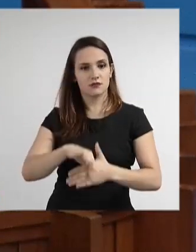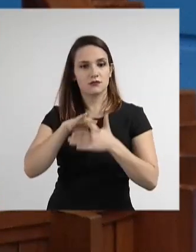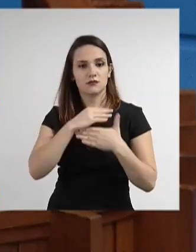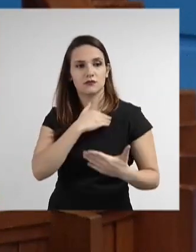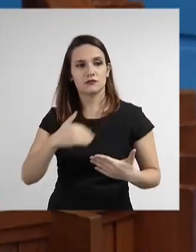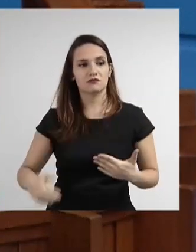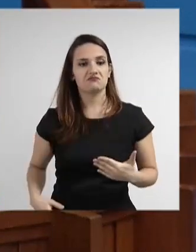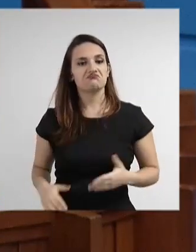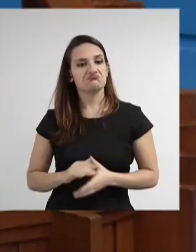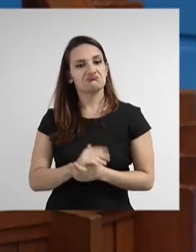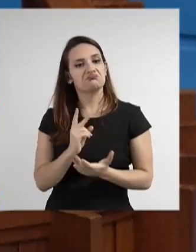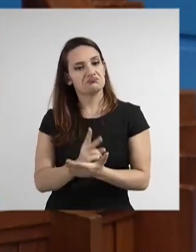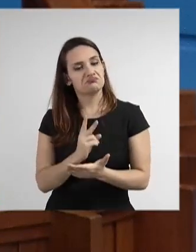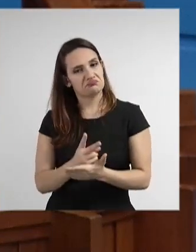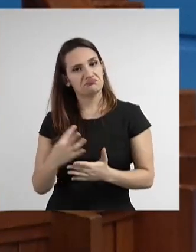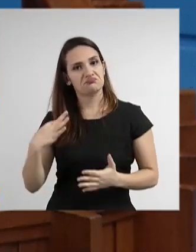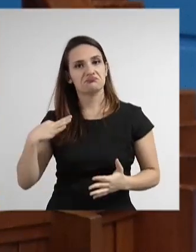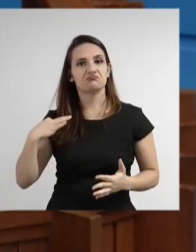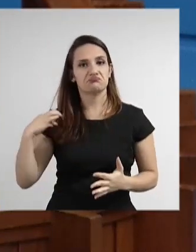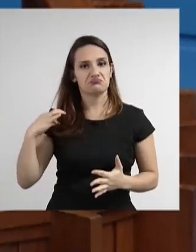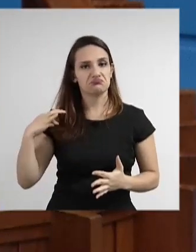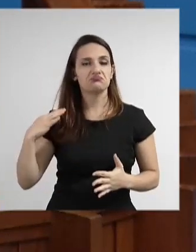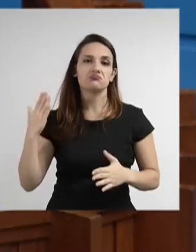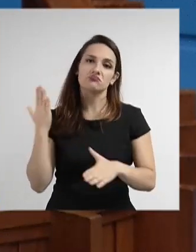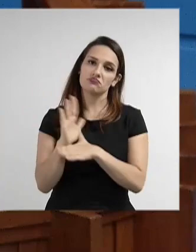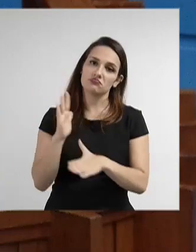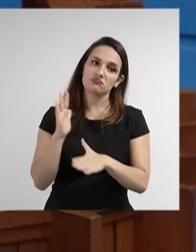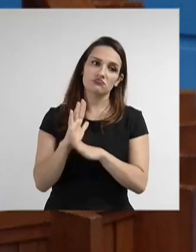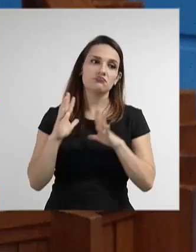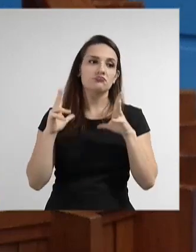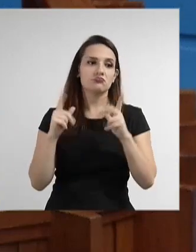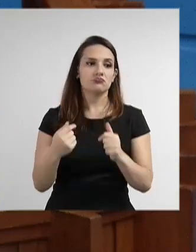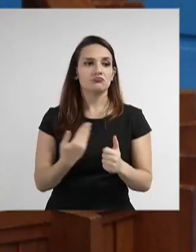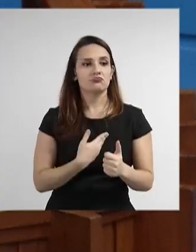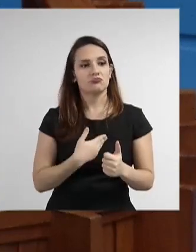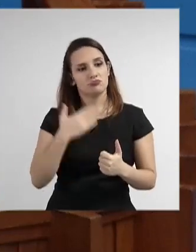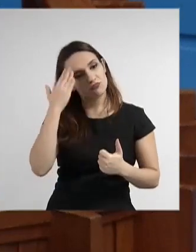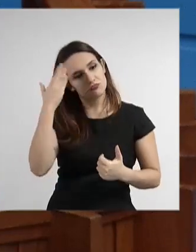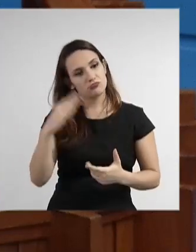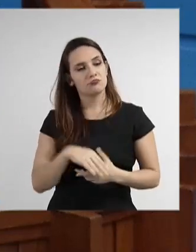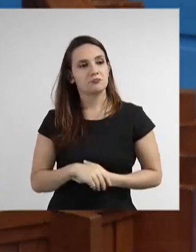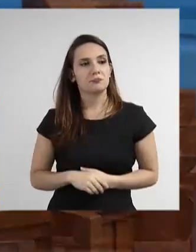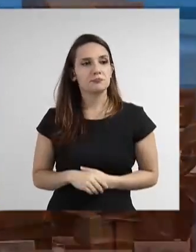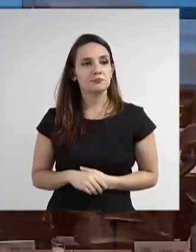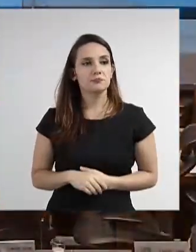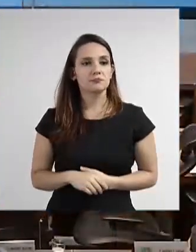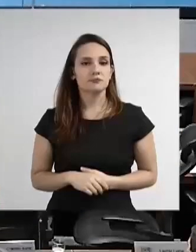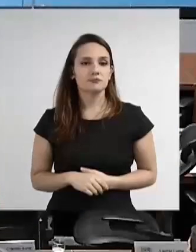aliás, sempre muito prestativo aqui aos colegas deputados. Muito obrigado.